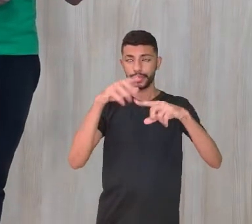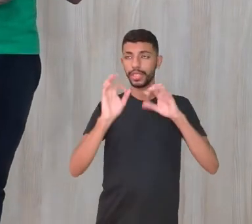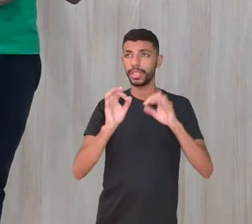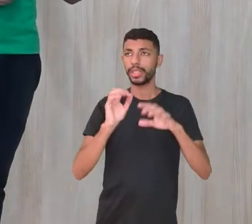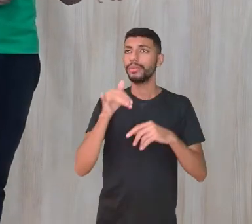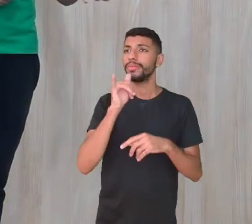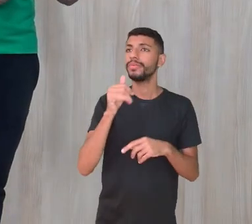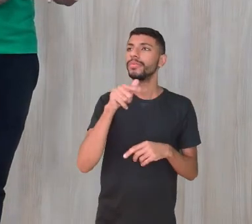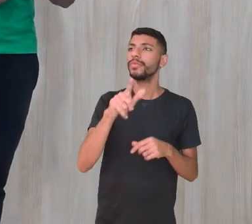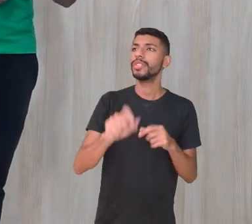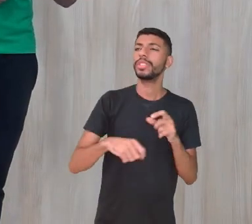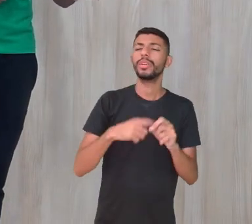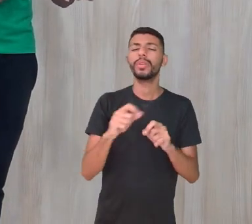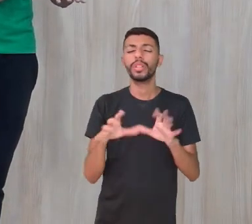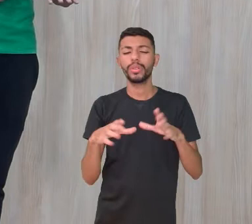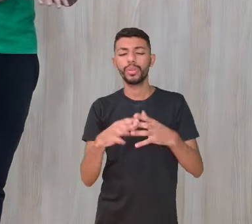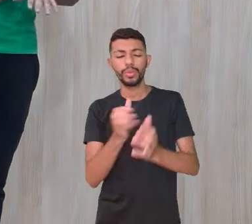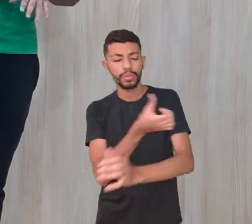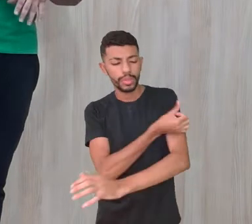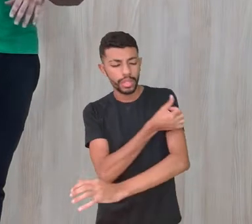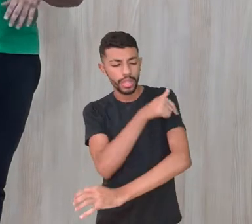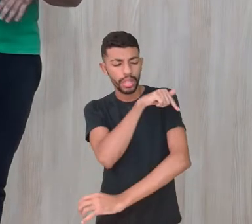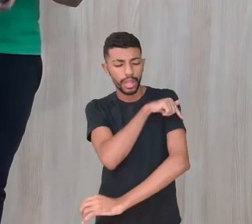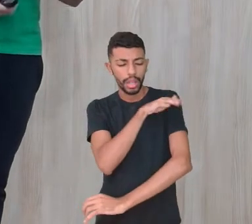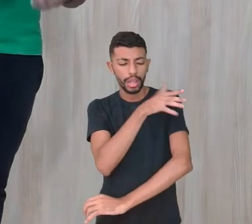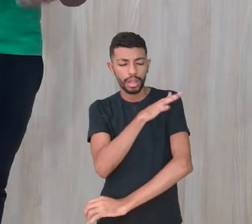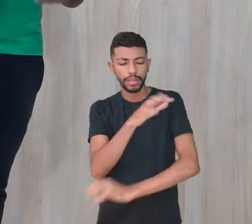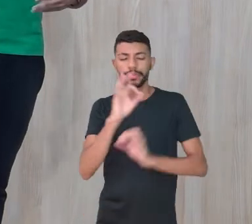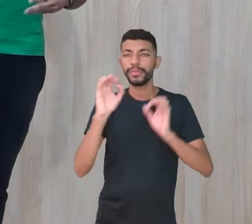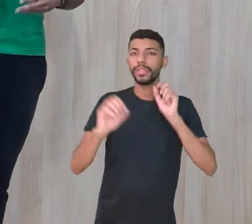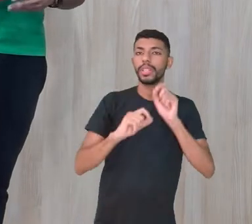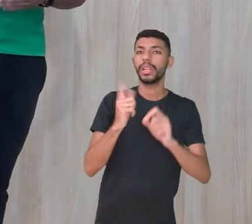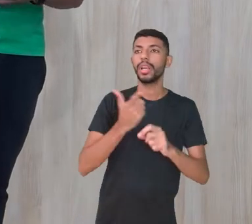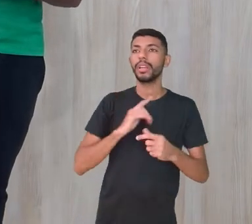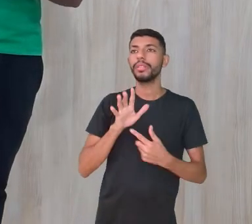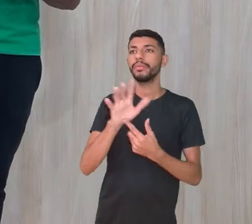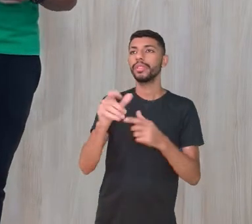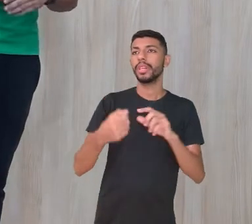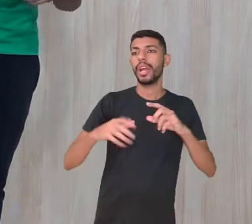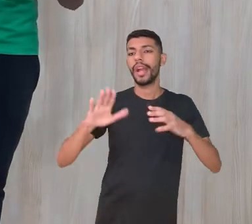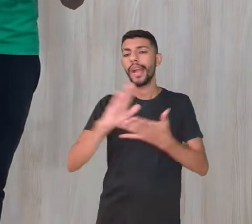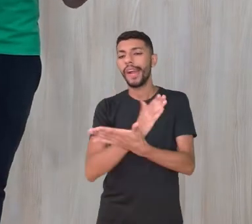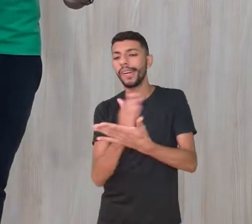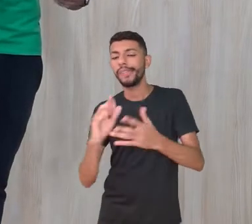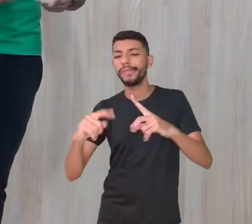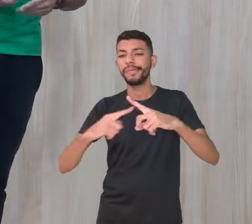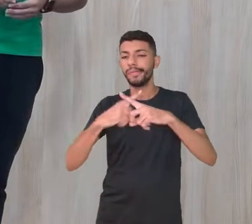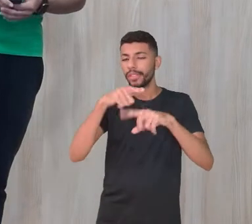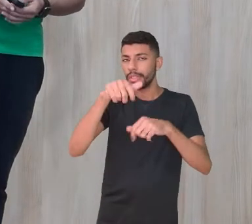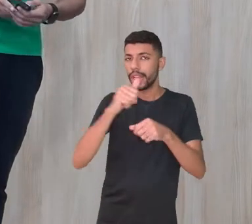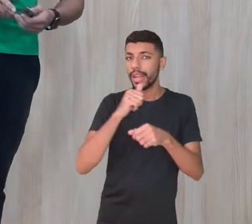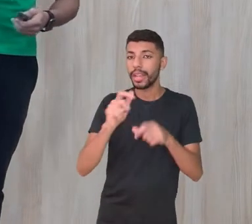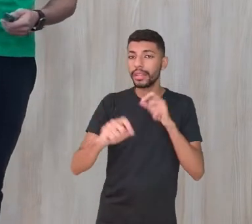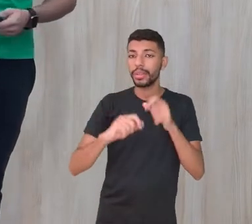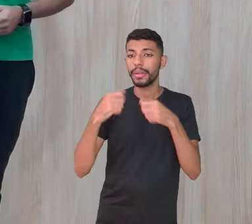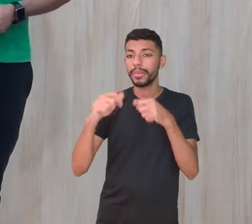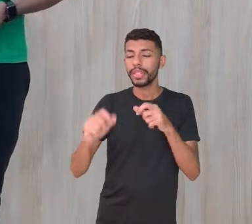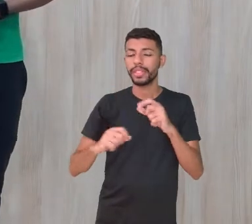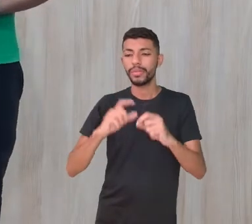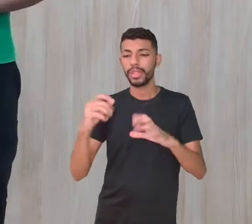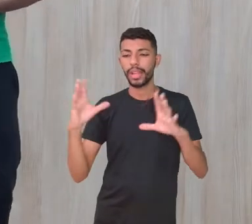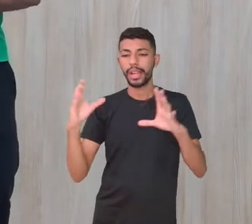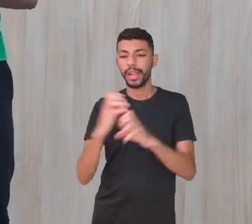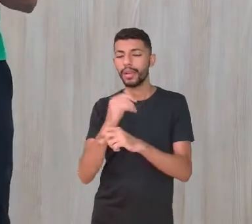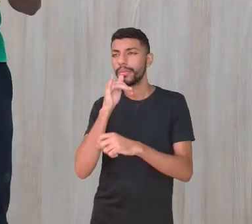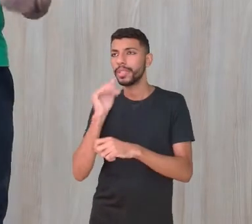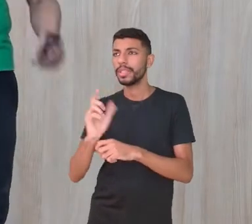lá sexto ano, sétimo ano, que apresenta algumas multiplicações e você ainda vai calcular, né? Tipo 7 vezes